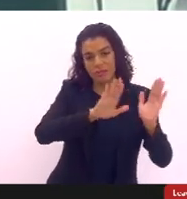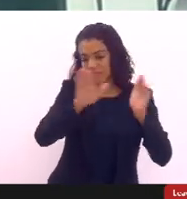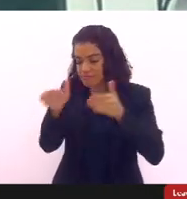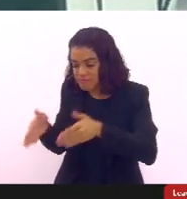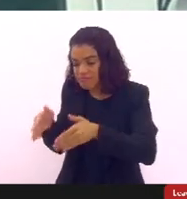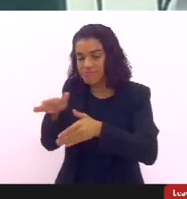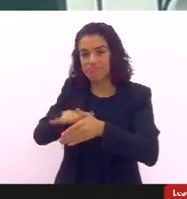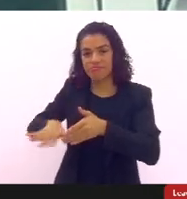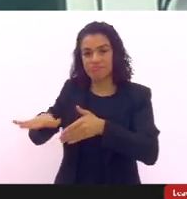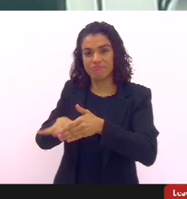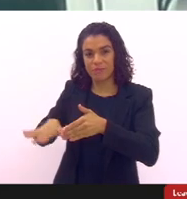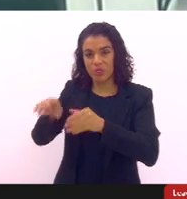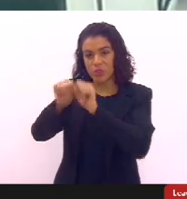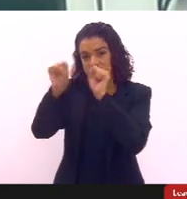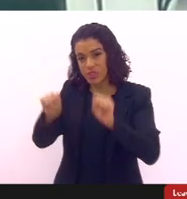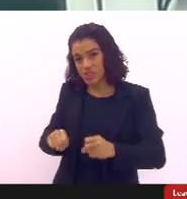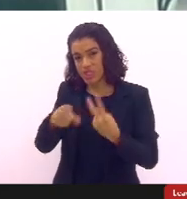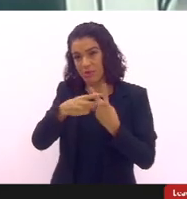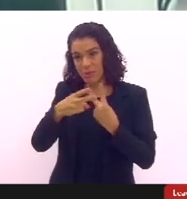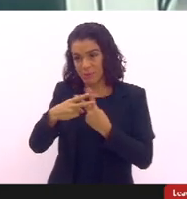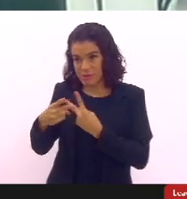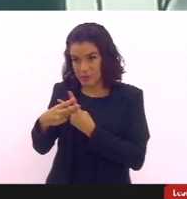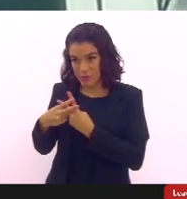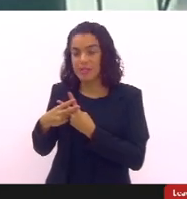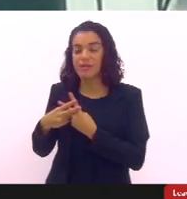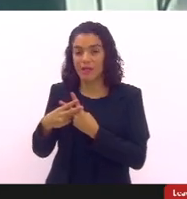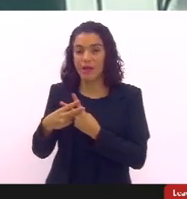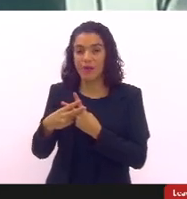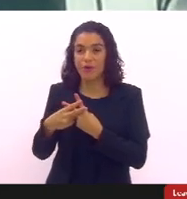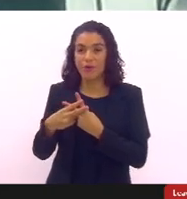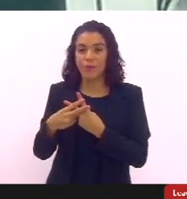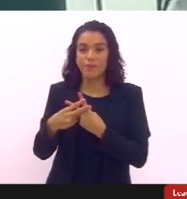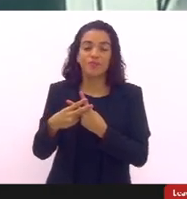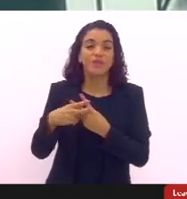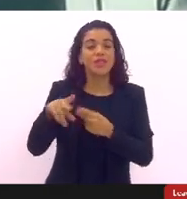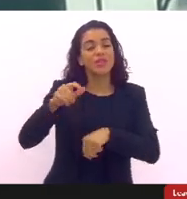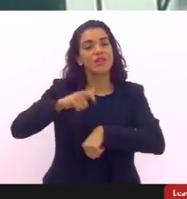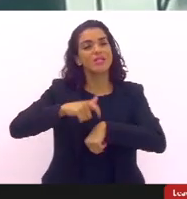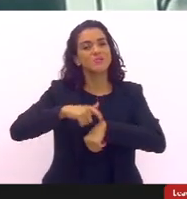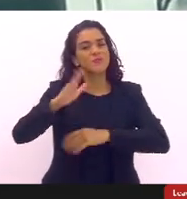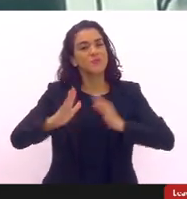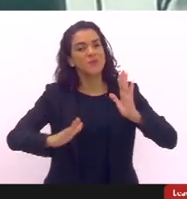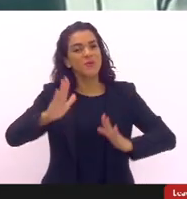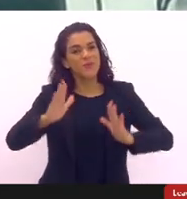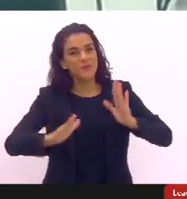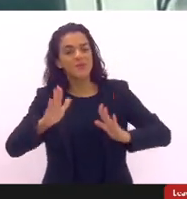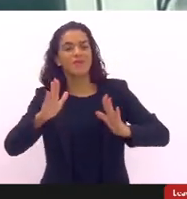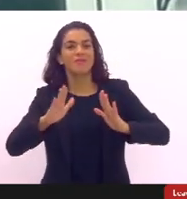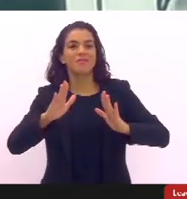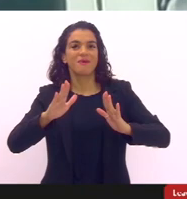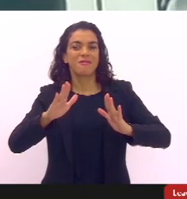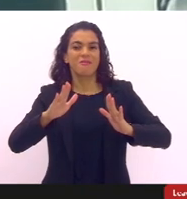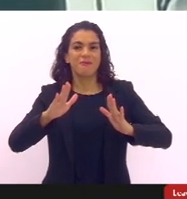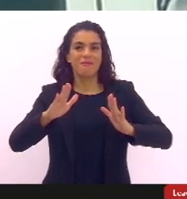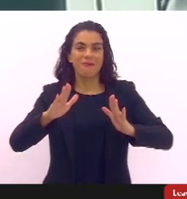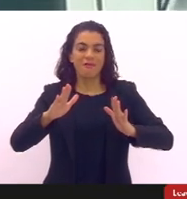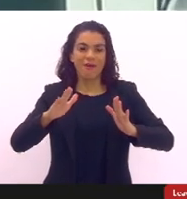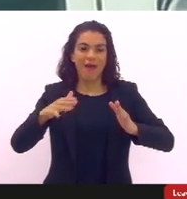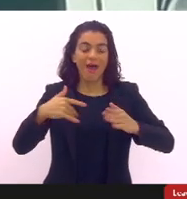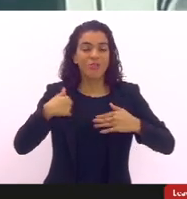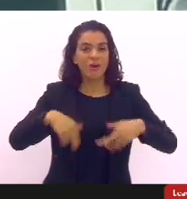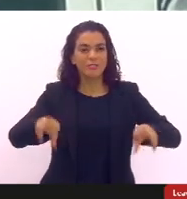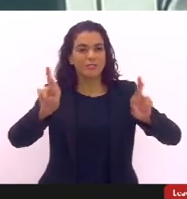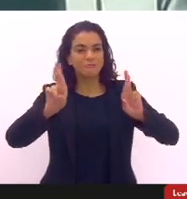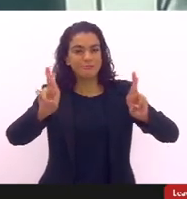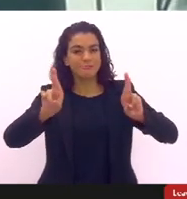para o sistema prisional. E, nessa ocasião, a nossa grande